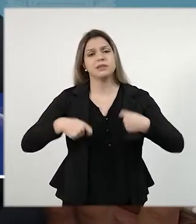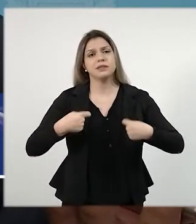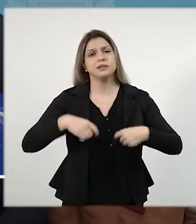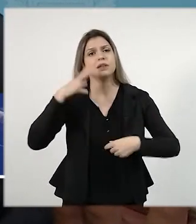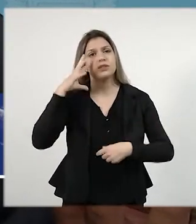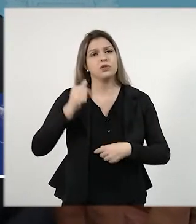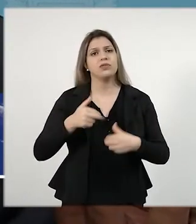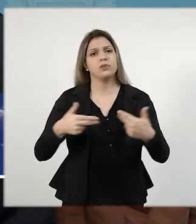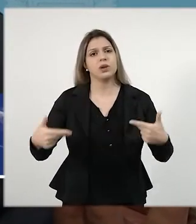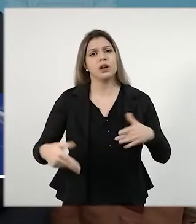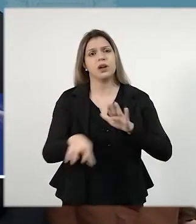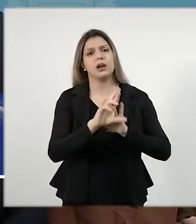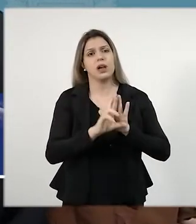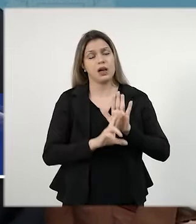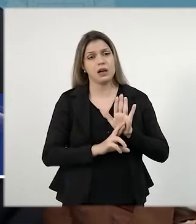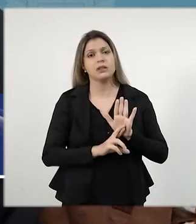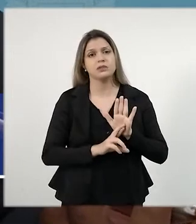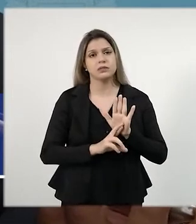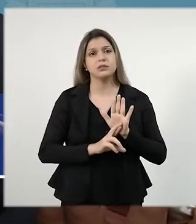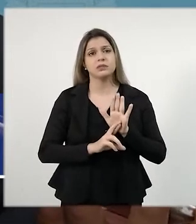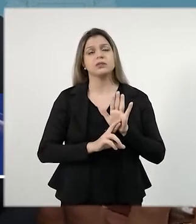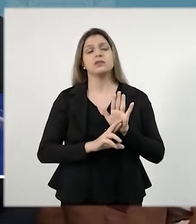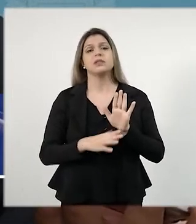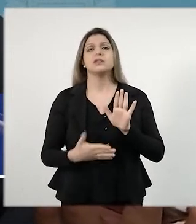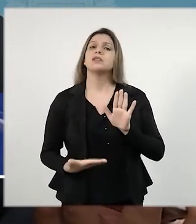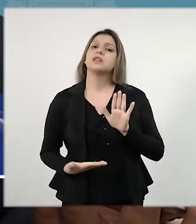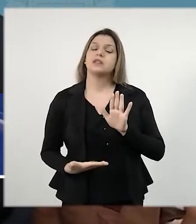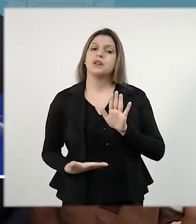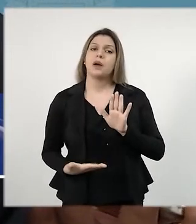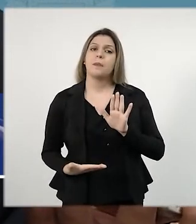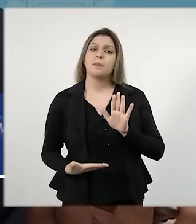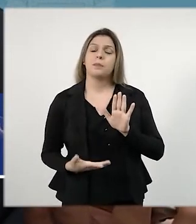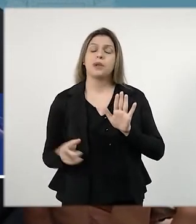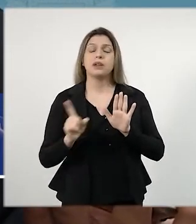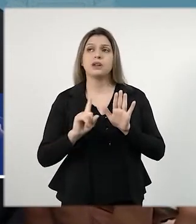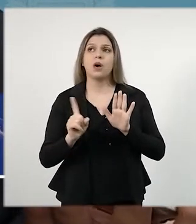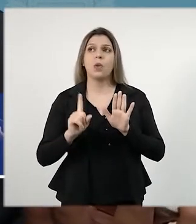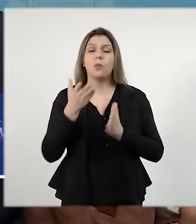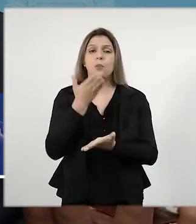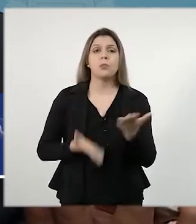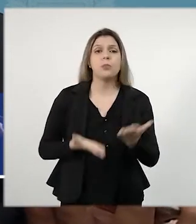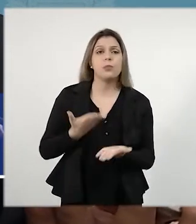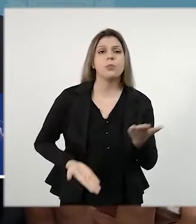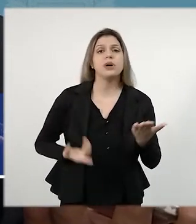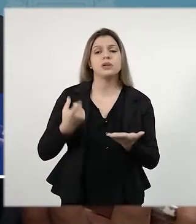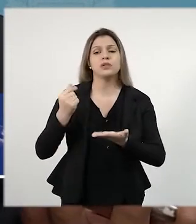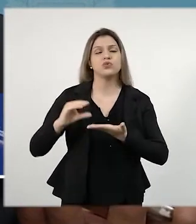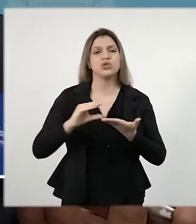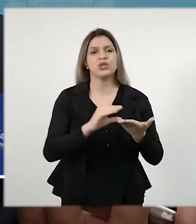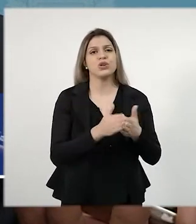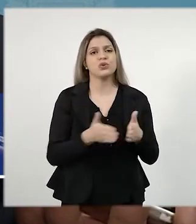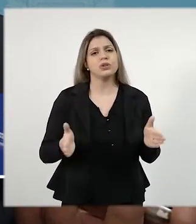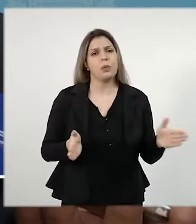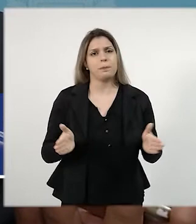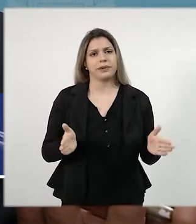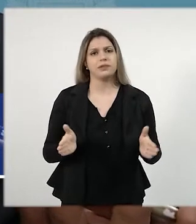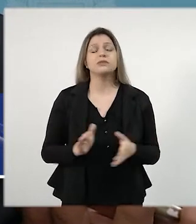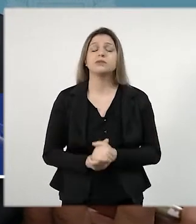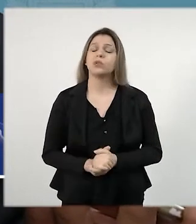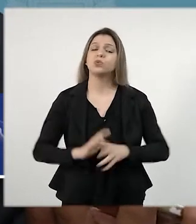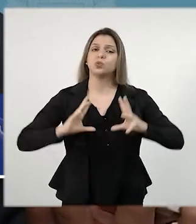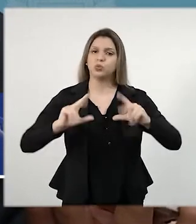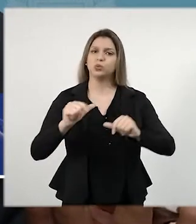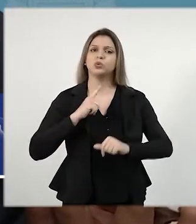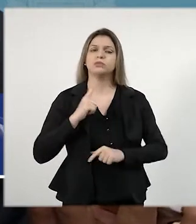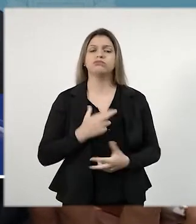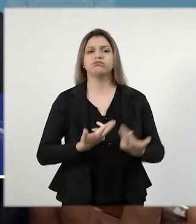ter que tomar, Há algumas regras que serão tomadas para que não venha também perder esse dinheiro, perder esse prazo. Então acho que todo